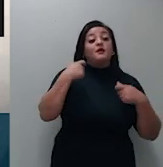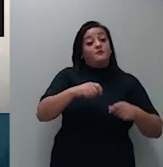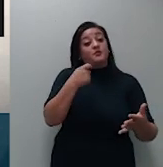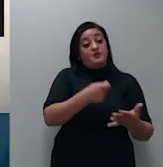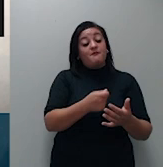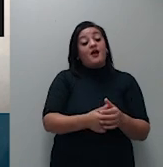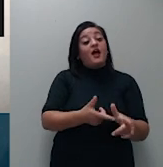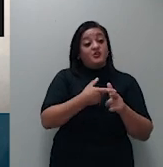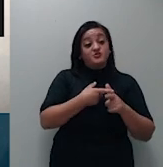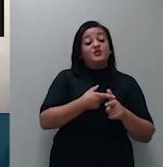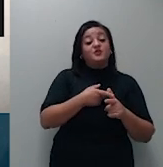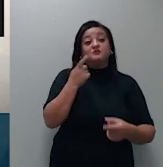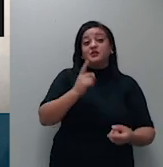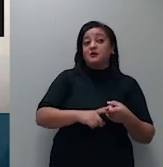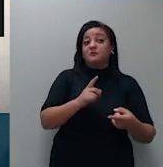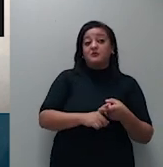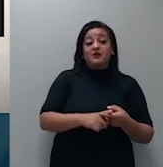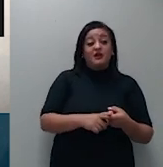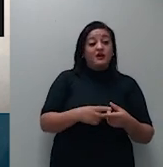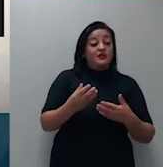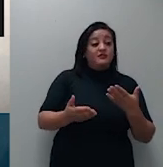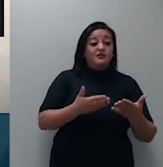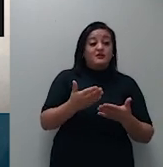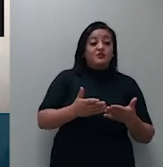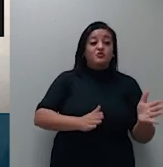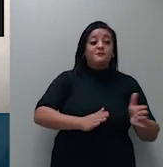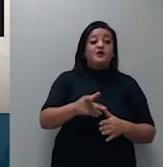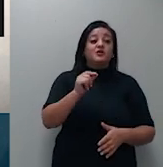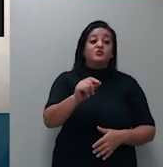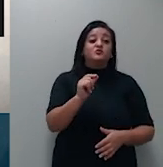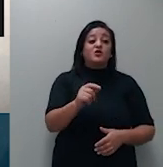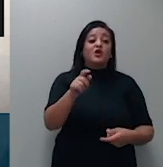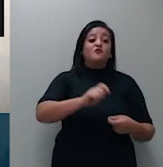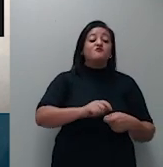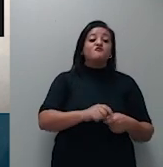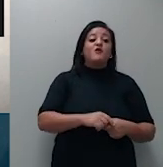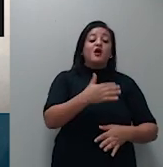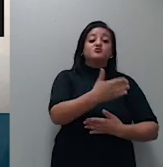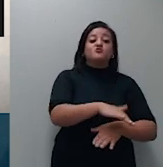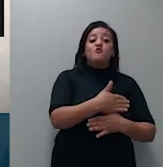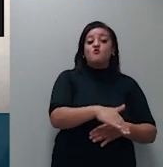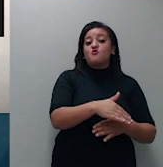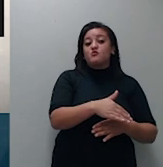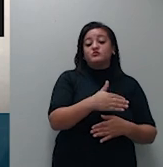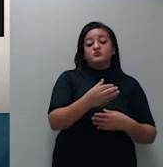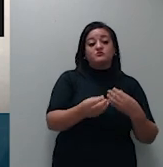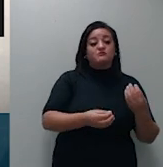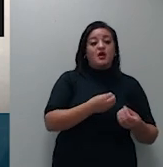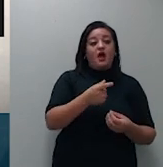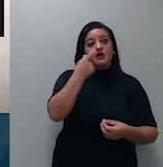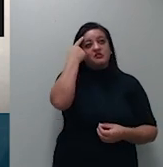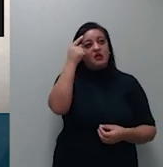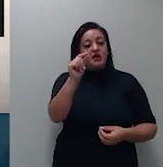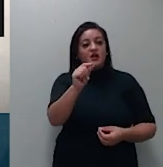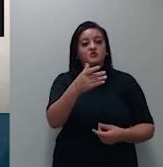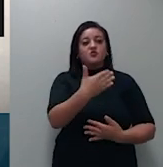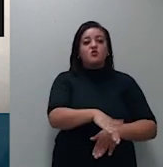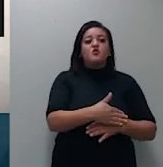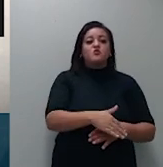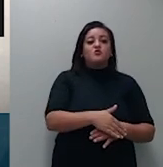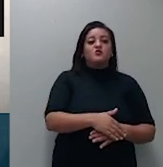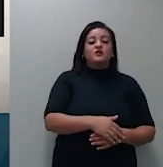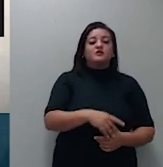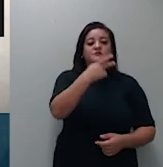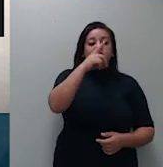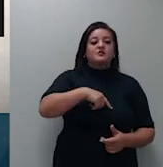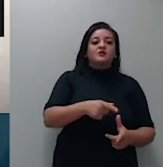crise que ele se encontra né porque na hora que você faz o concurso a ideia o